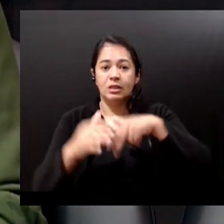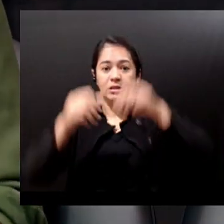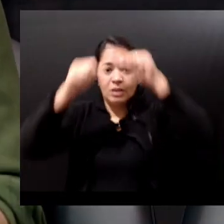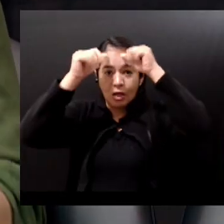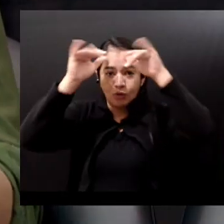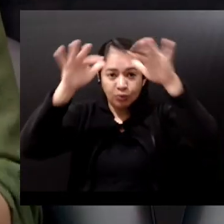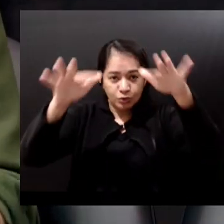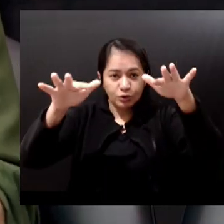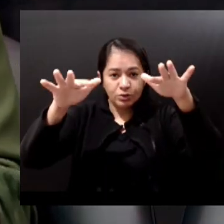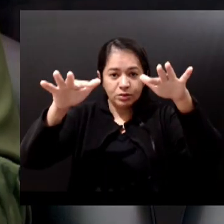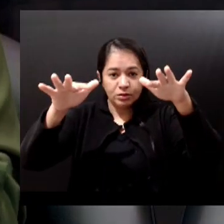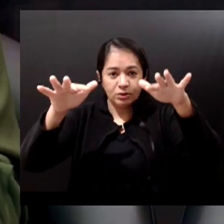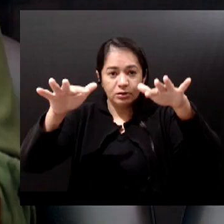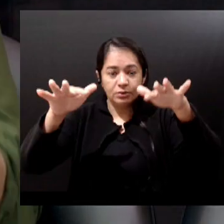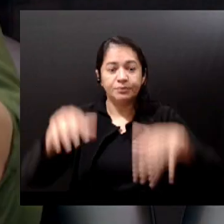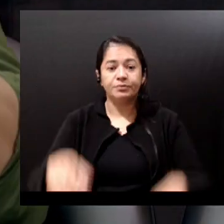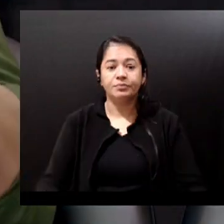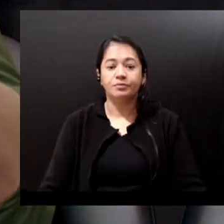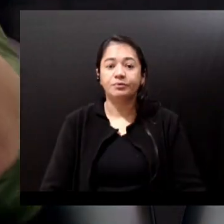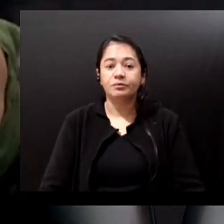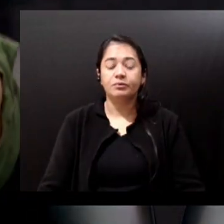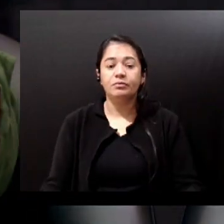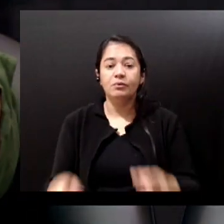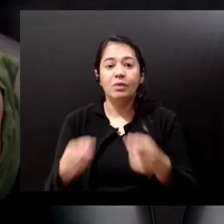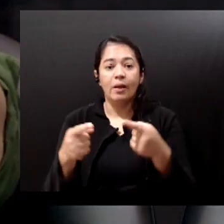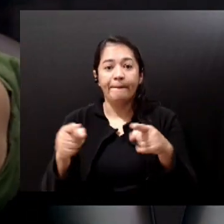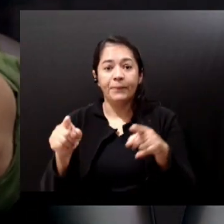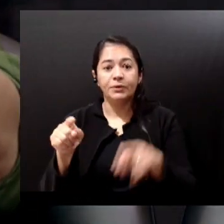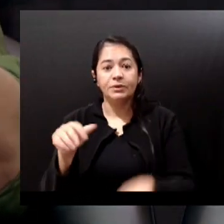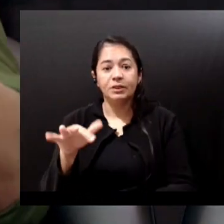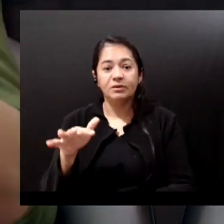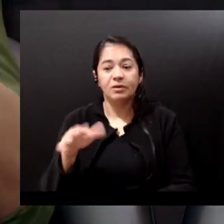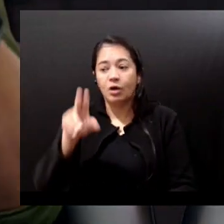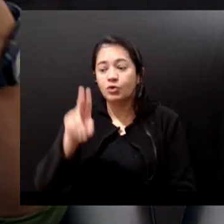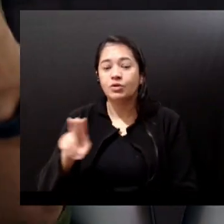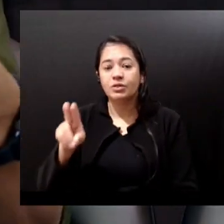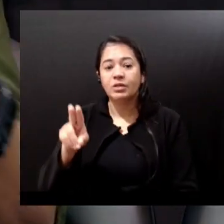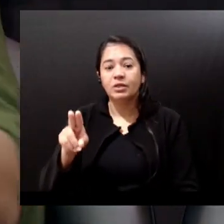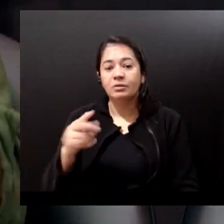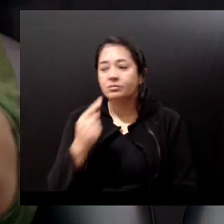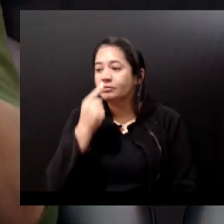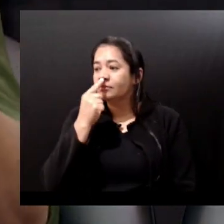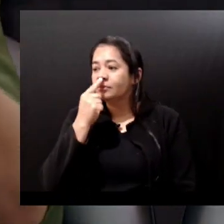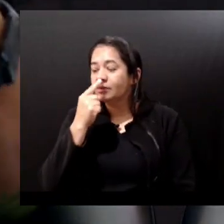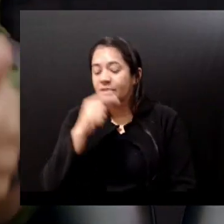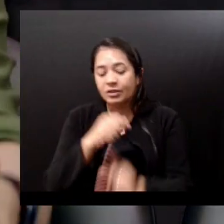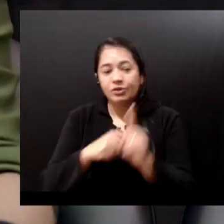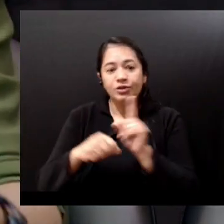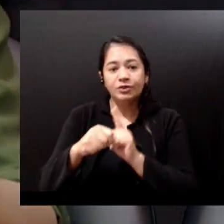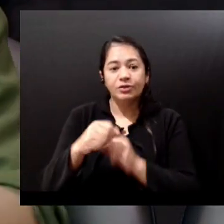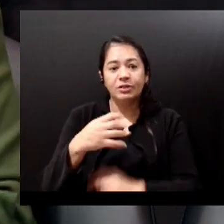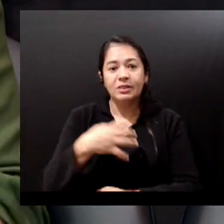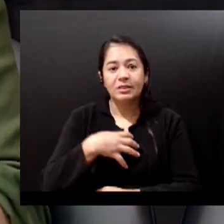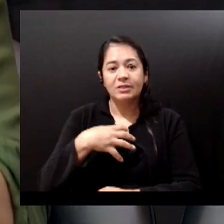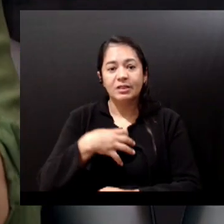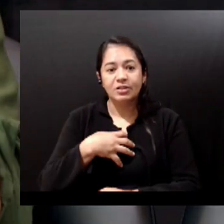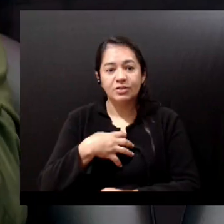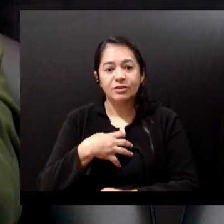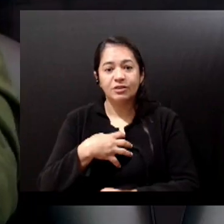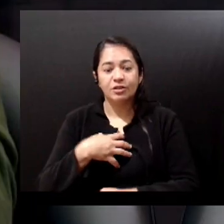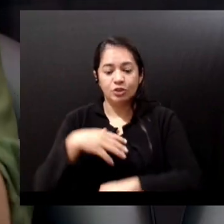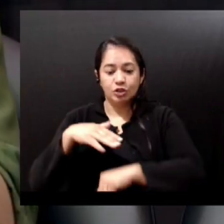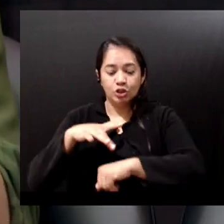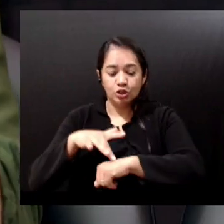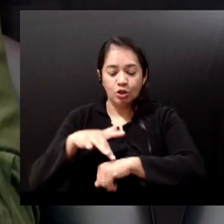comum aí. A música muitas vezes é usada, inclusive, para aproximação social, sensações sonoras, sensações de toque a partir da música.